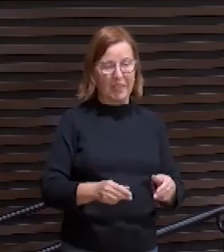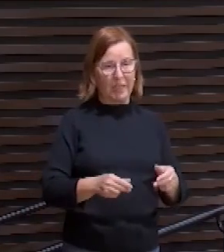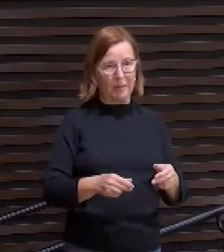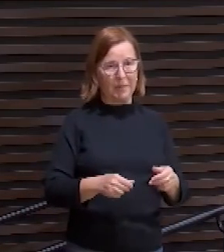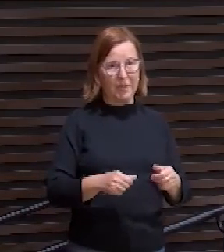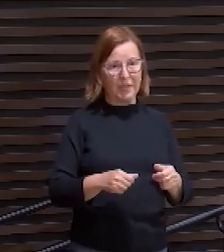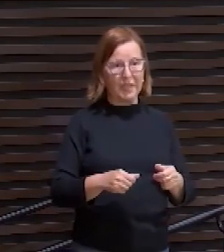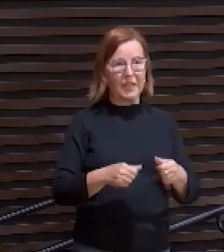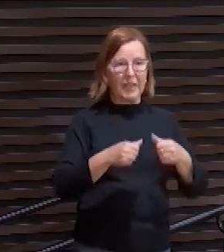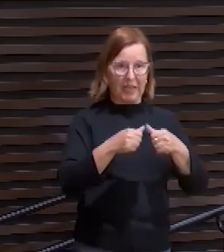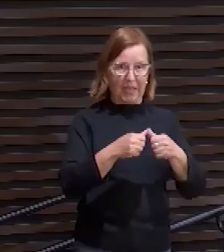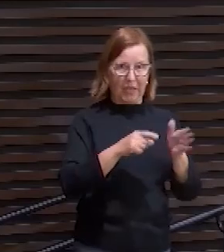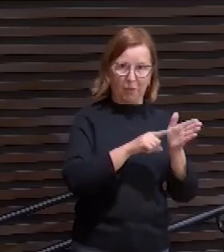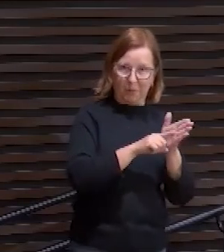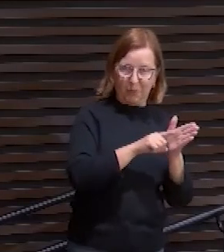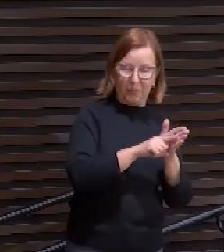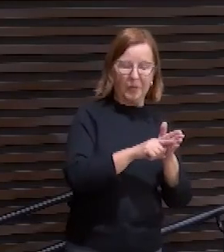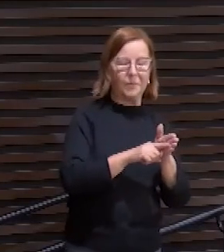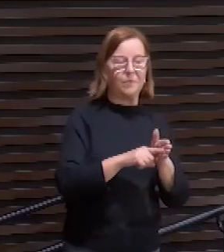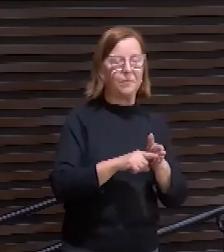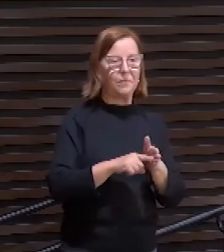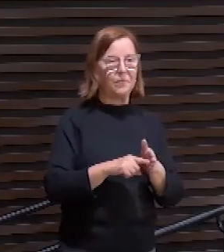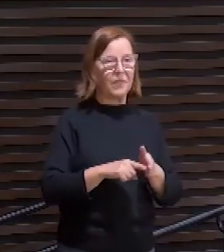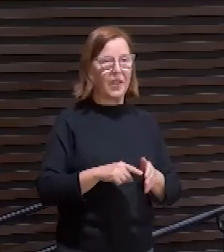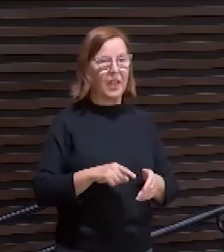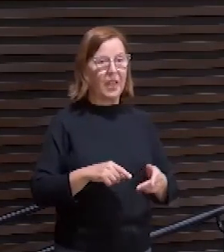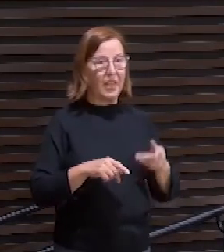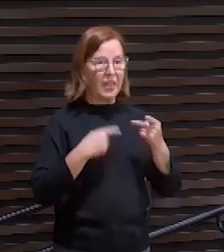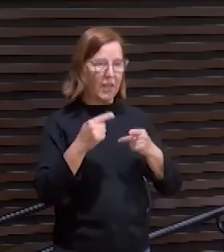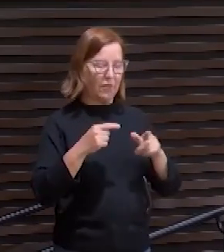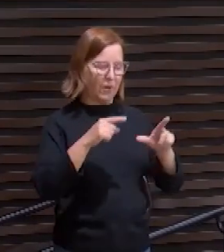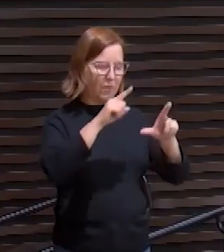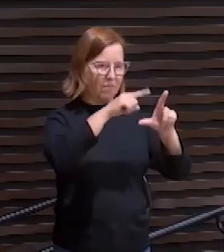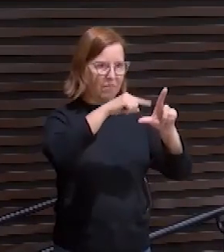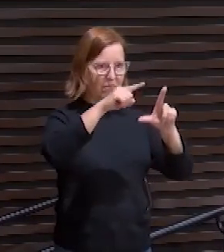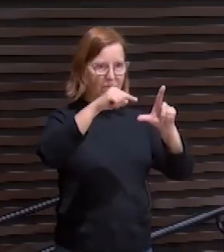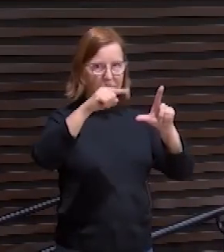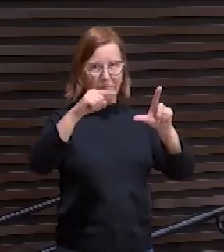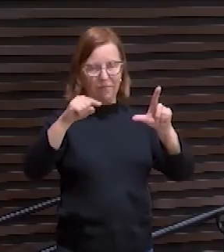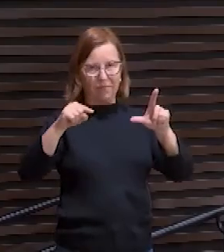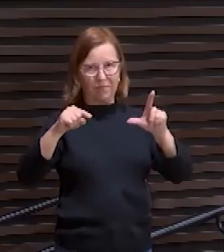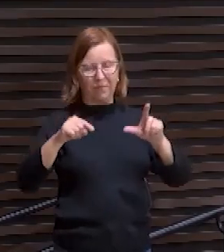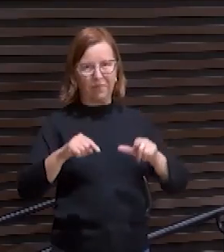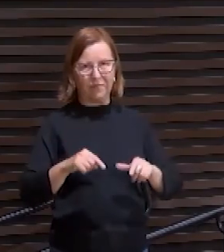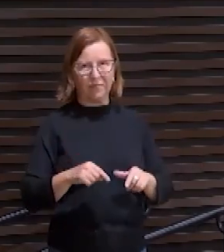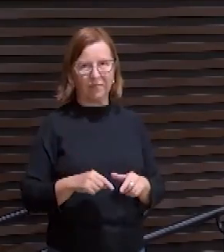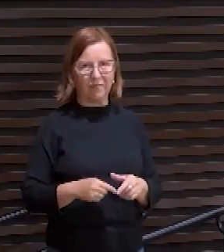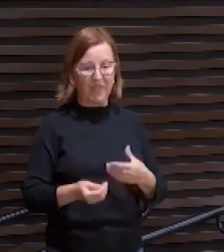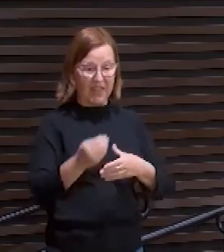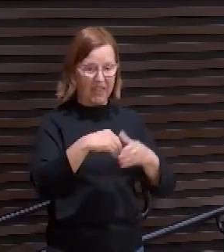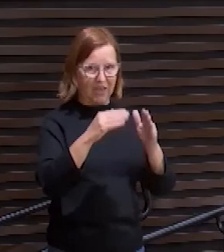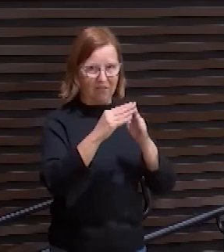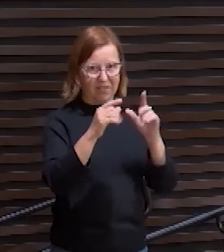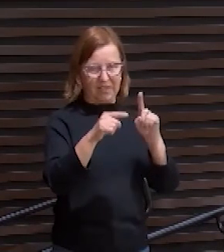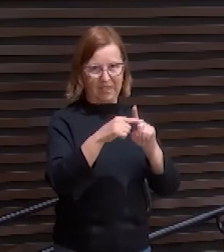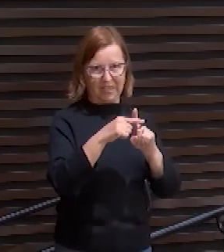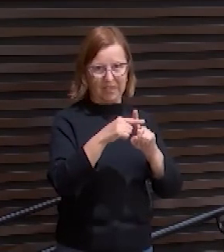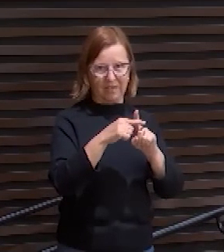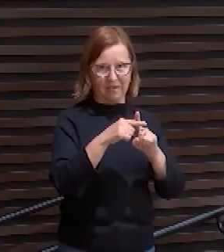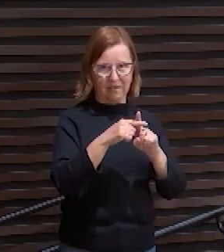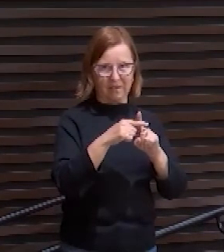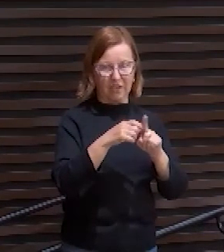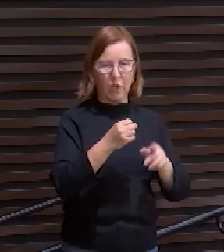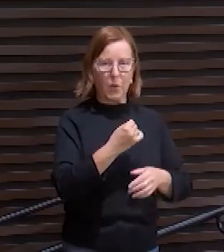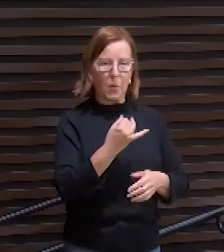pergunta. E ele diz que, estatisticamente, dentro das igrejas, quantos por